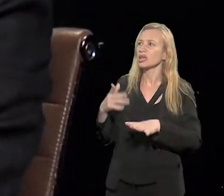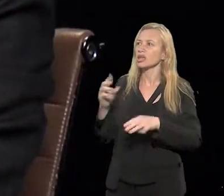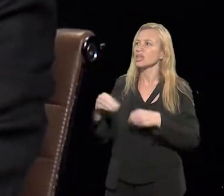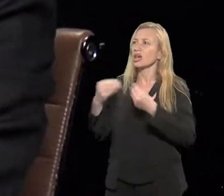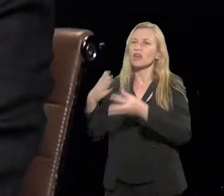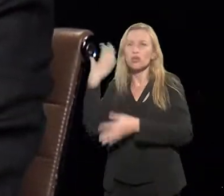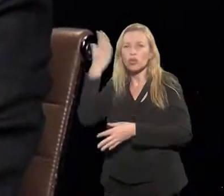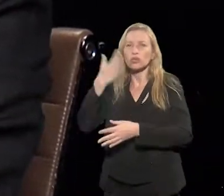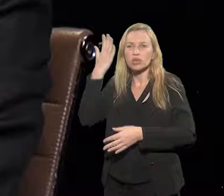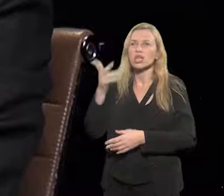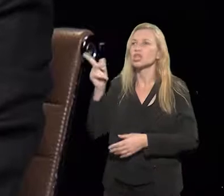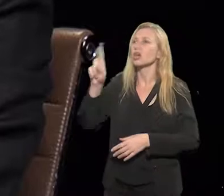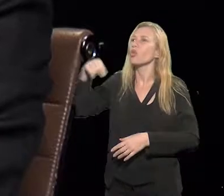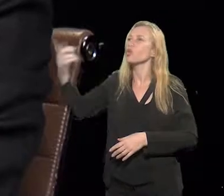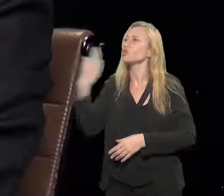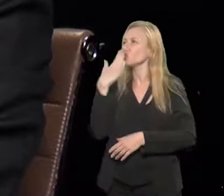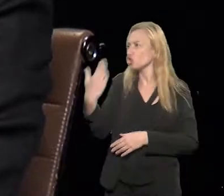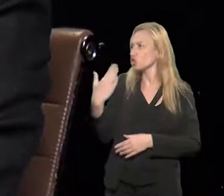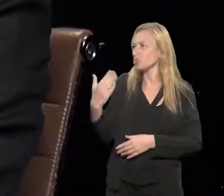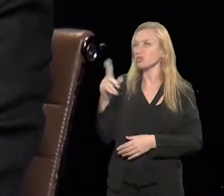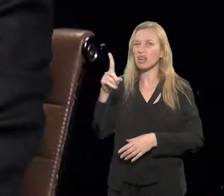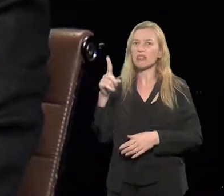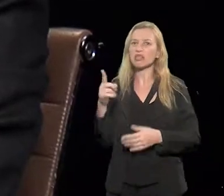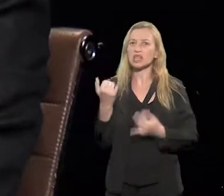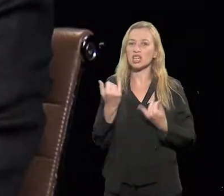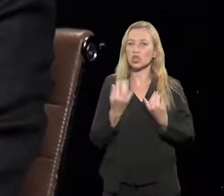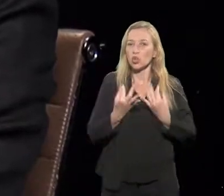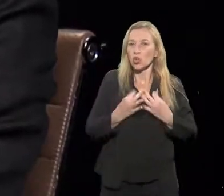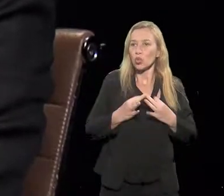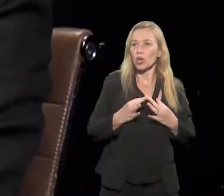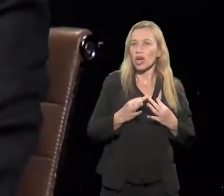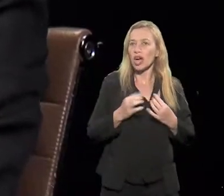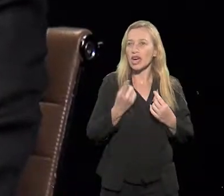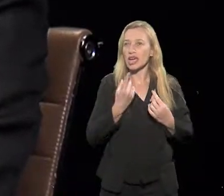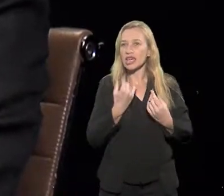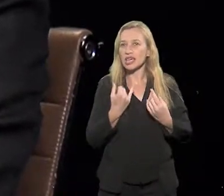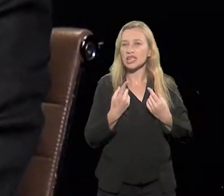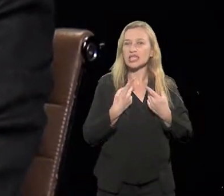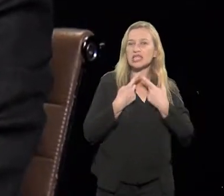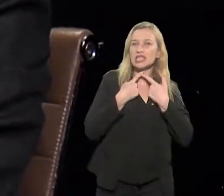de mensagem. Não era aquela coisa apenas erótica,